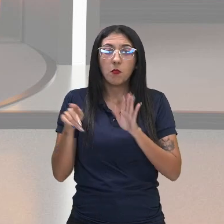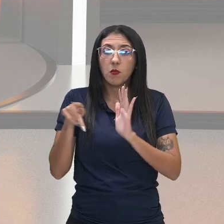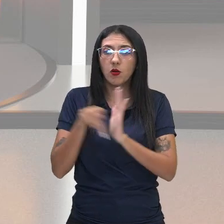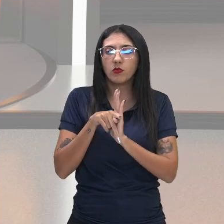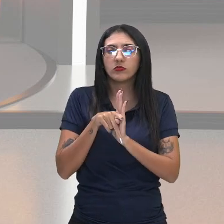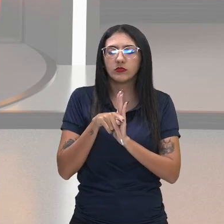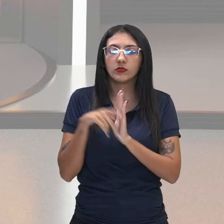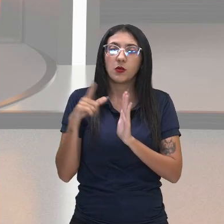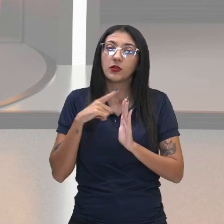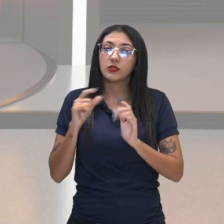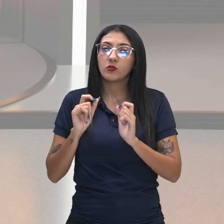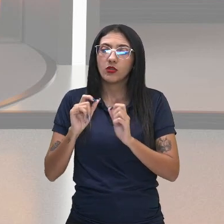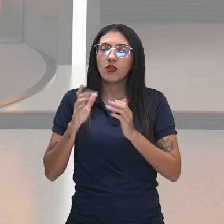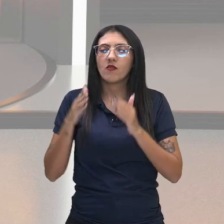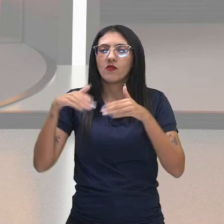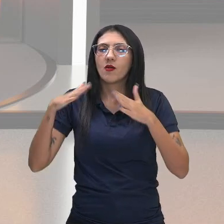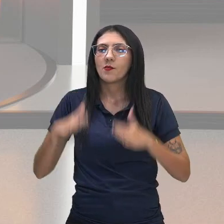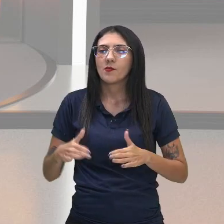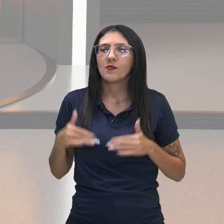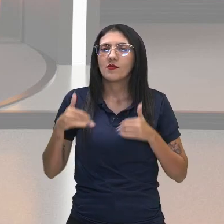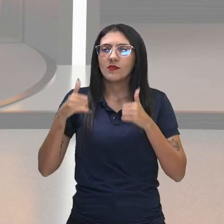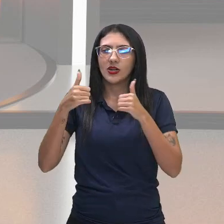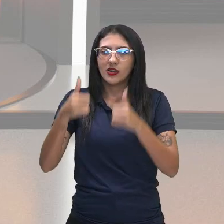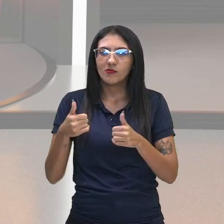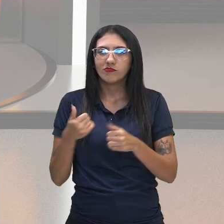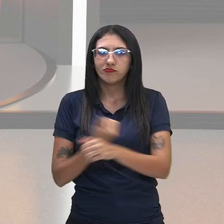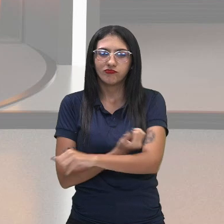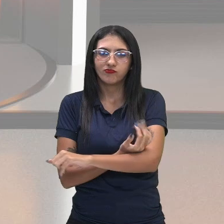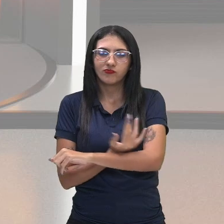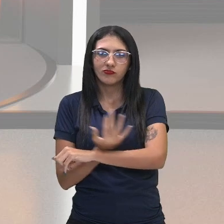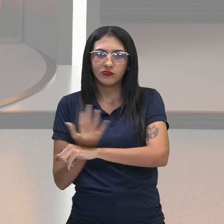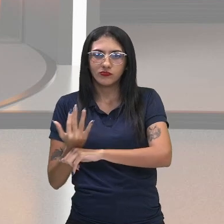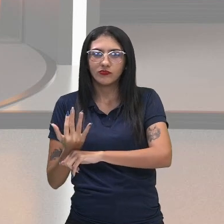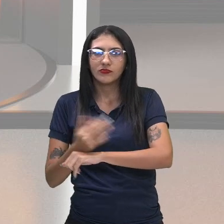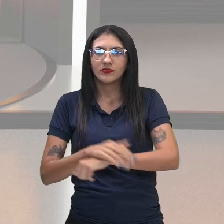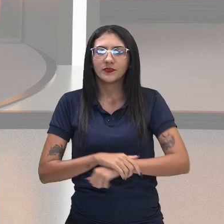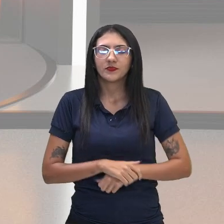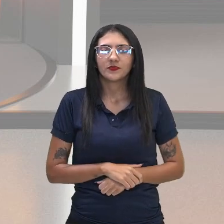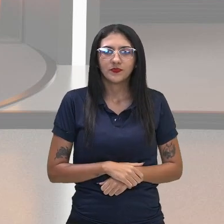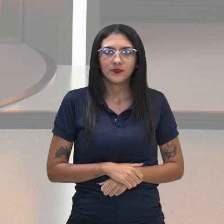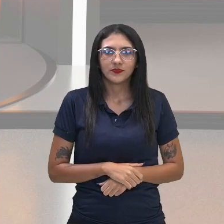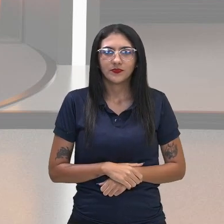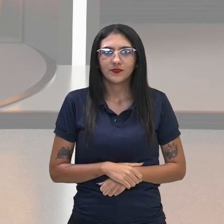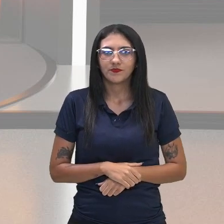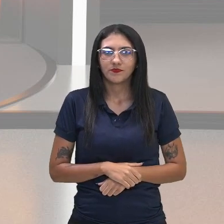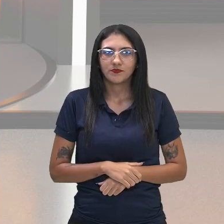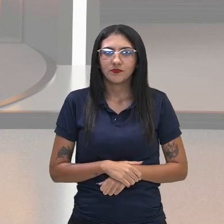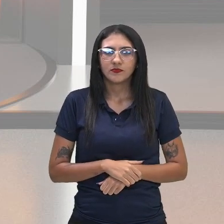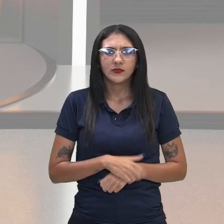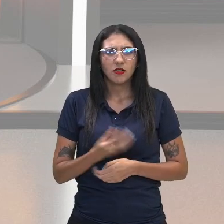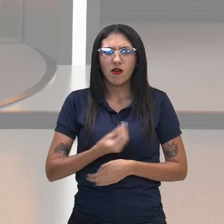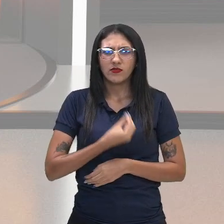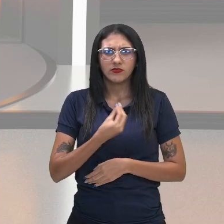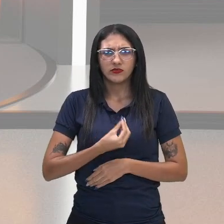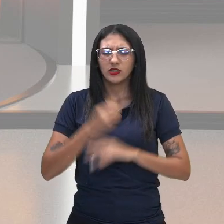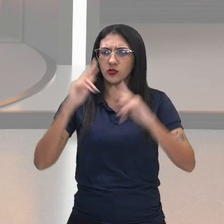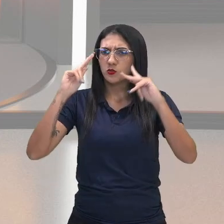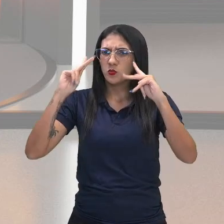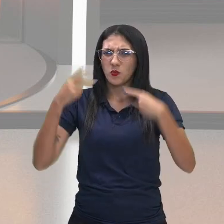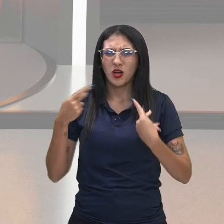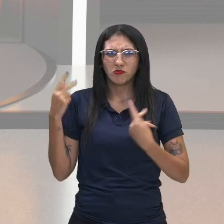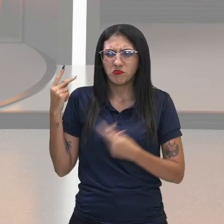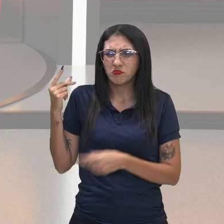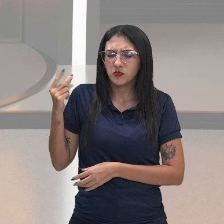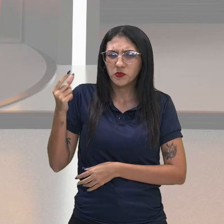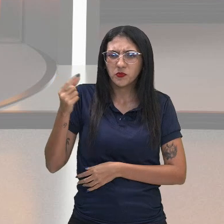Para melhorar a forma com que ele vivia. A vida do ser humano, junto da natureza, até os dias de hoje, no meio ambiente